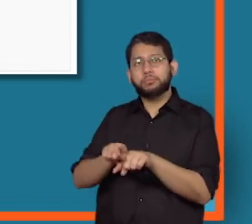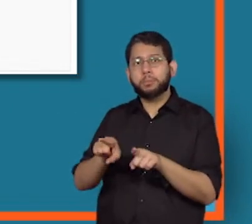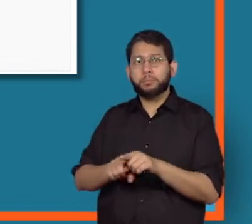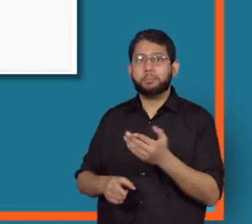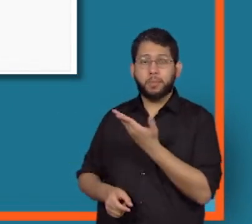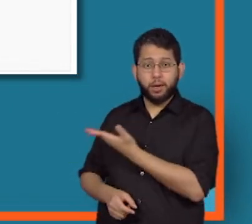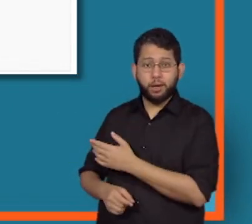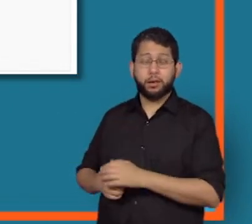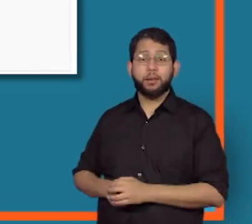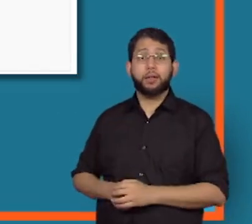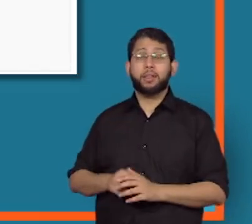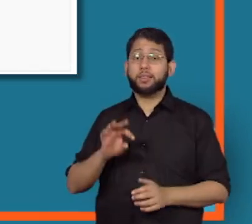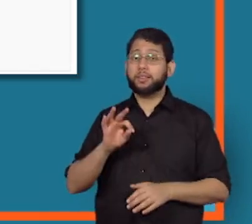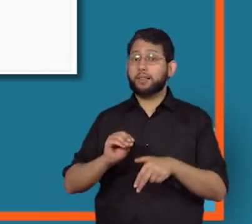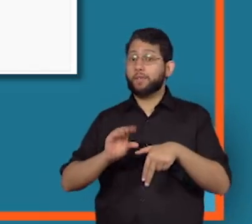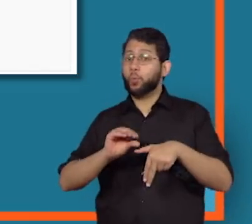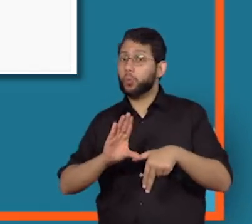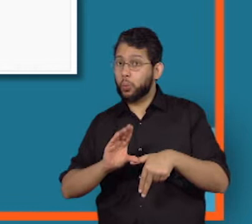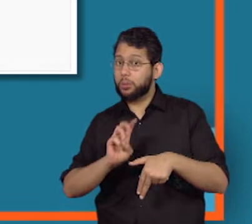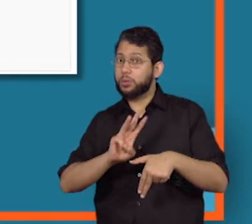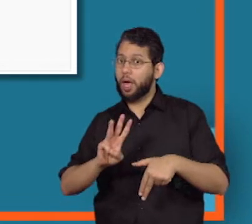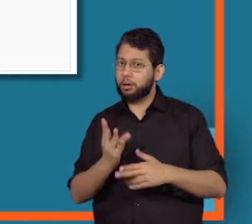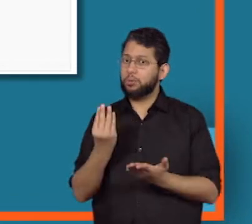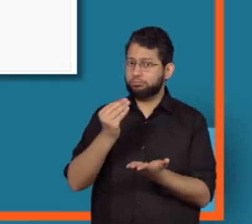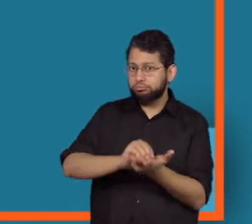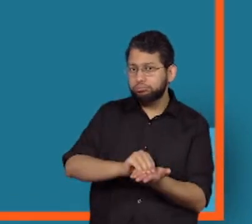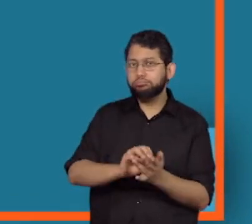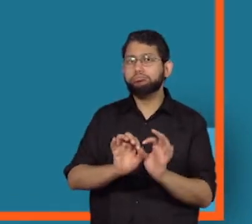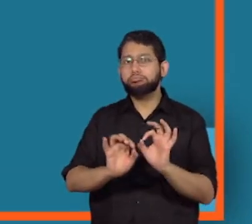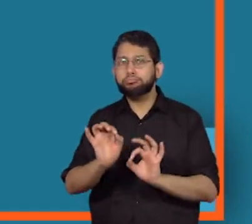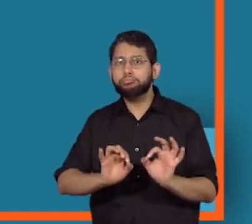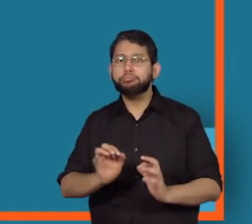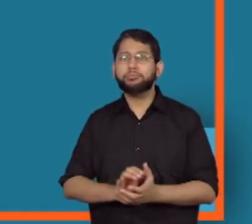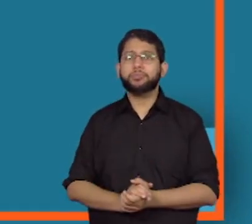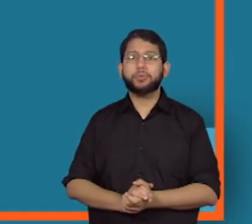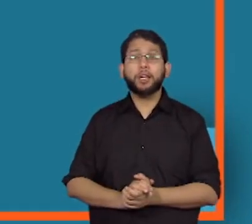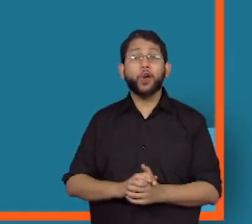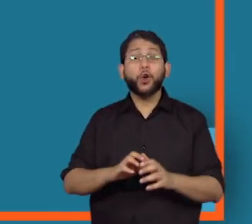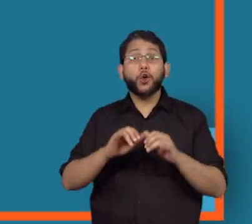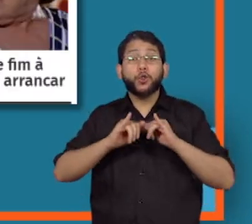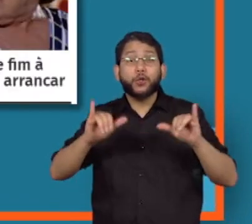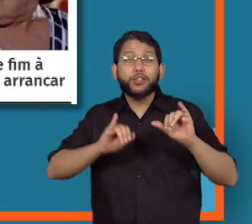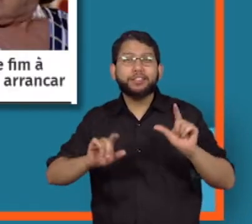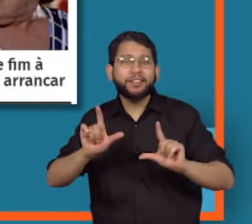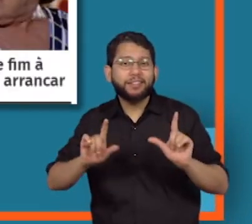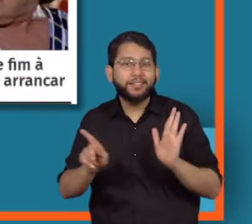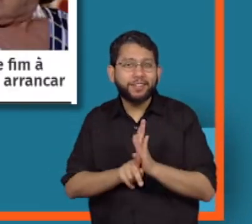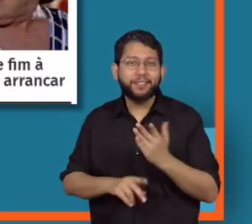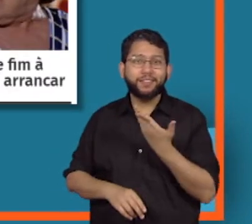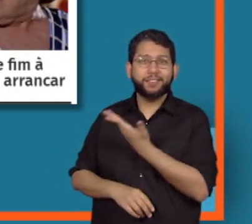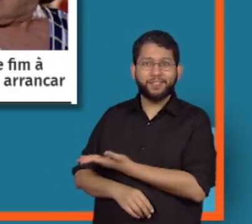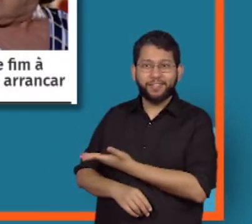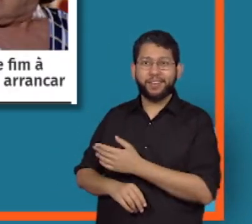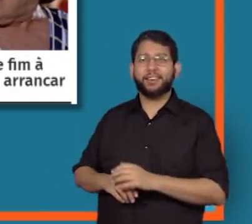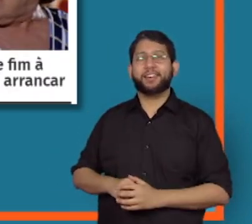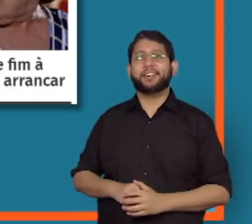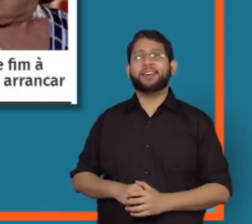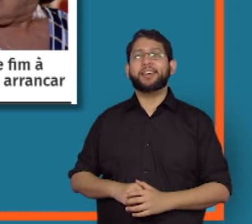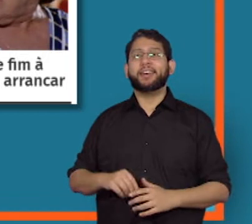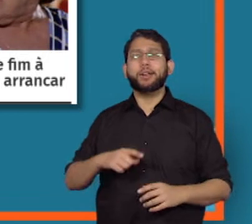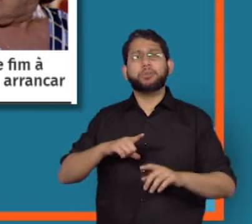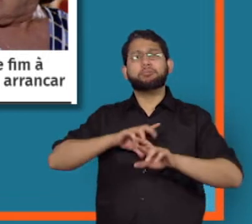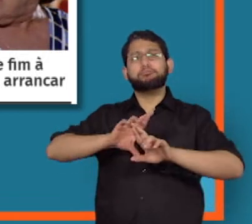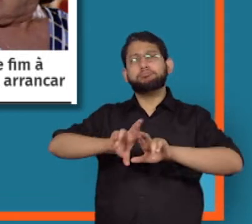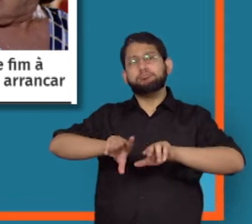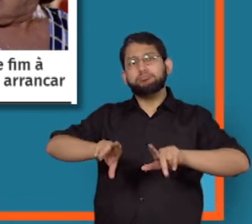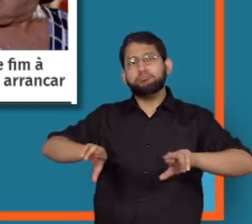escrevo para a TV Cultura, para o site da TV Cultura, notícias da TV, do Daniel Castro, que eu